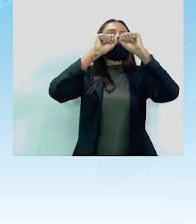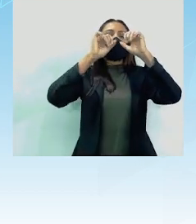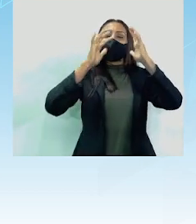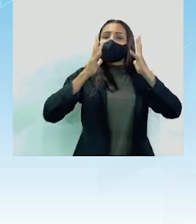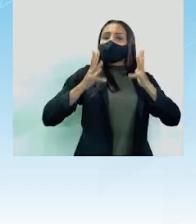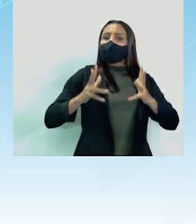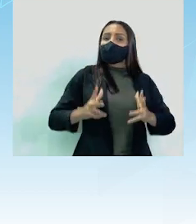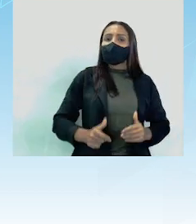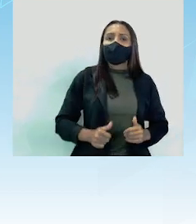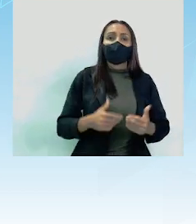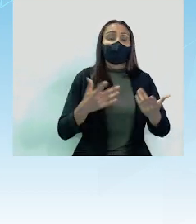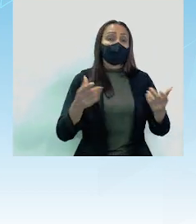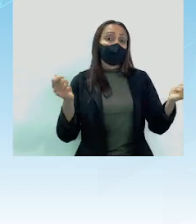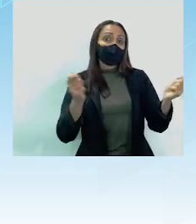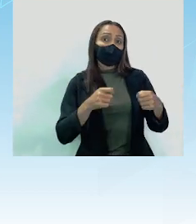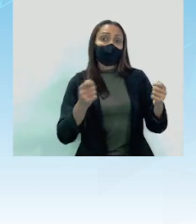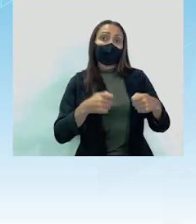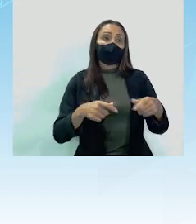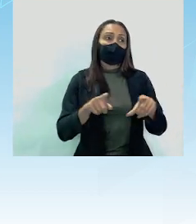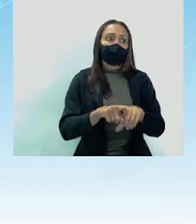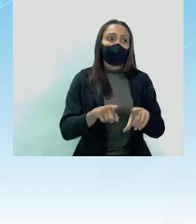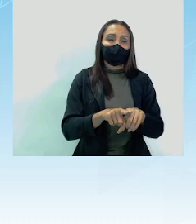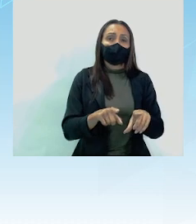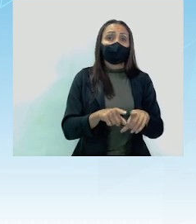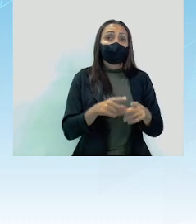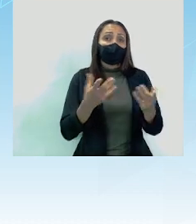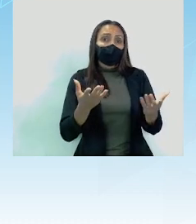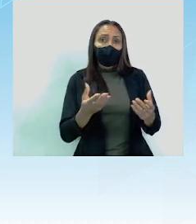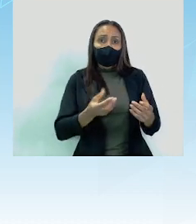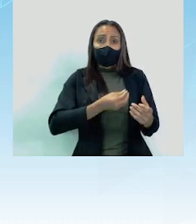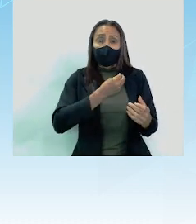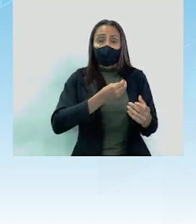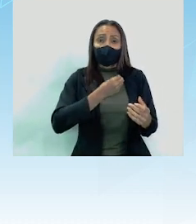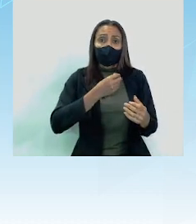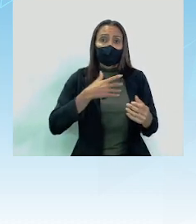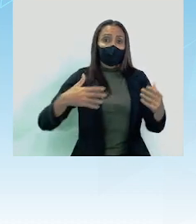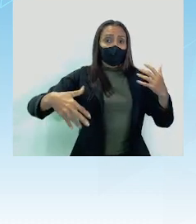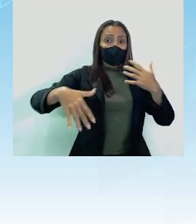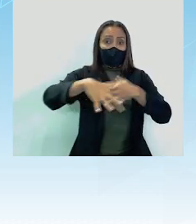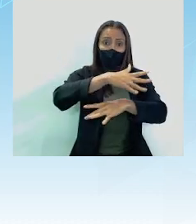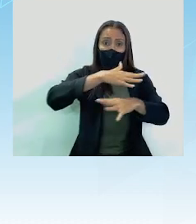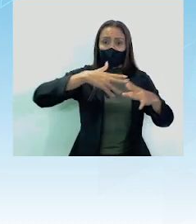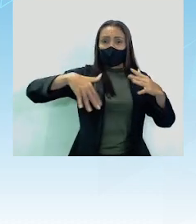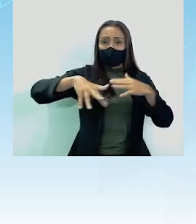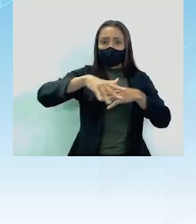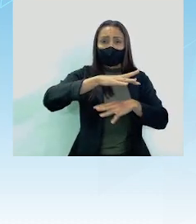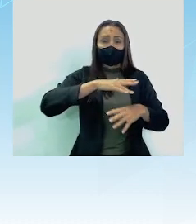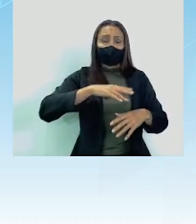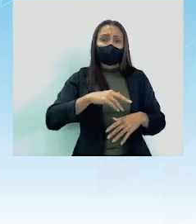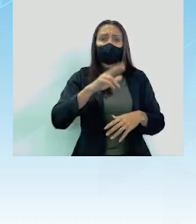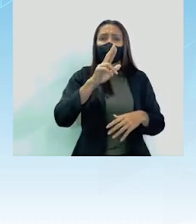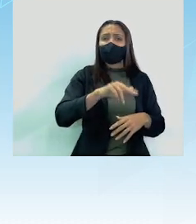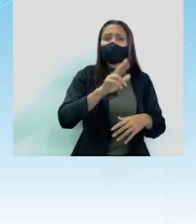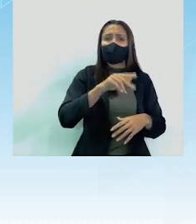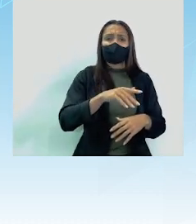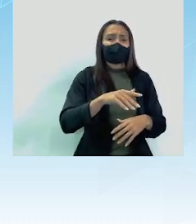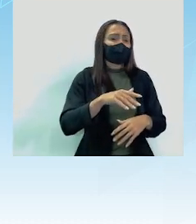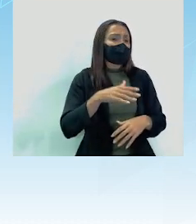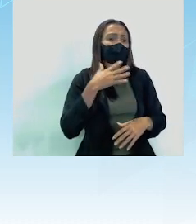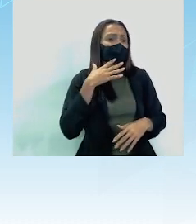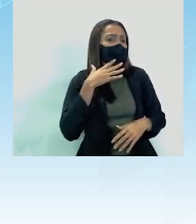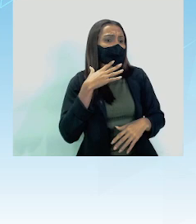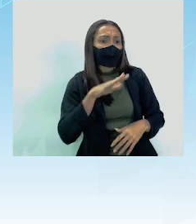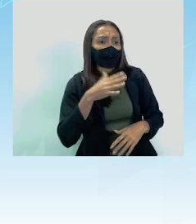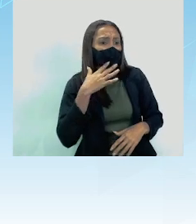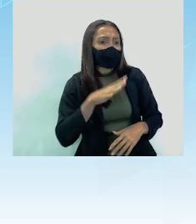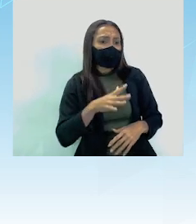que possibilita, por exemplo, muita gente que vive até numa cidade grande, que nunca teve uma possibilidade de ir no meio de uma mata, no